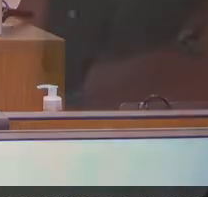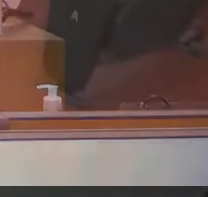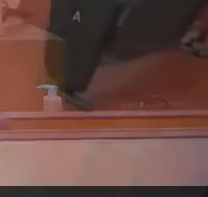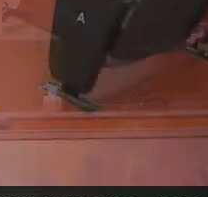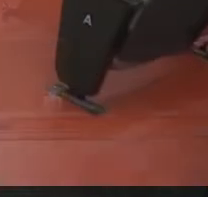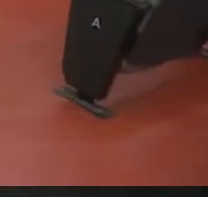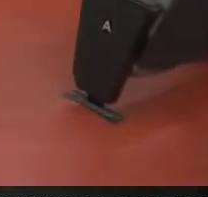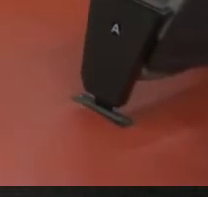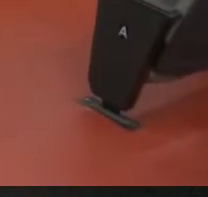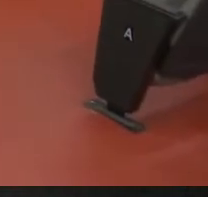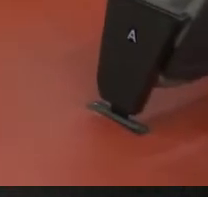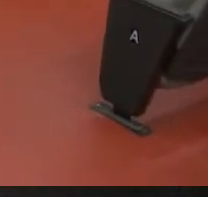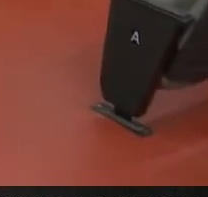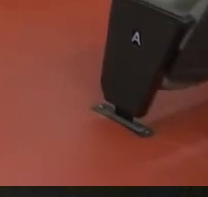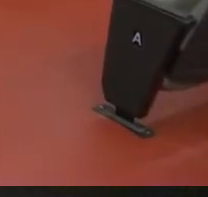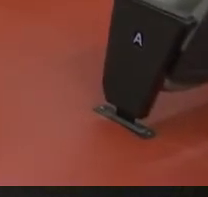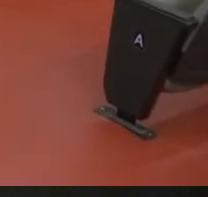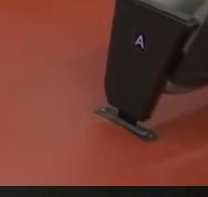aí